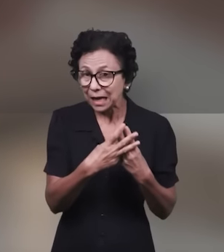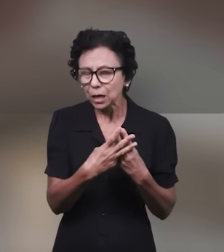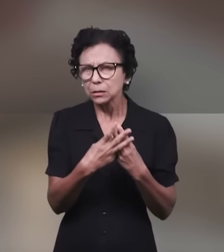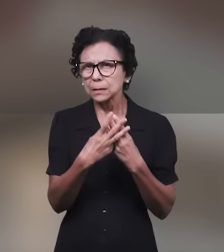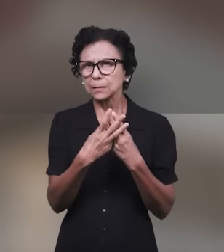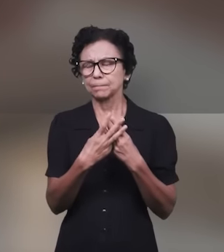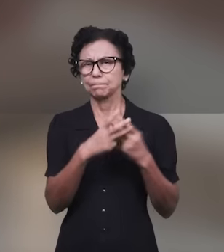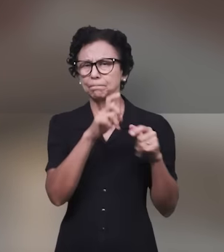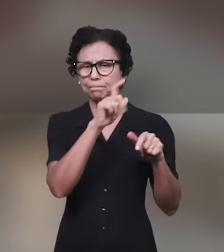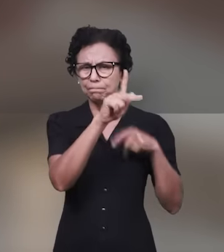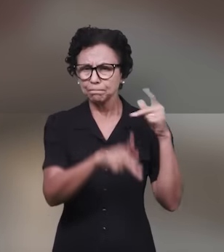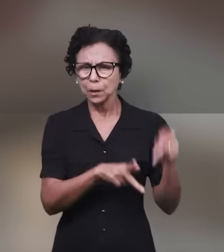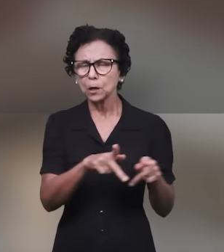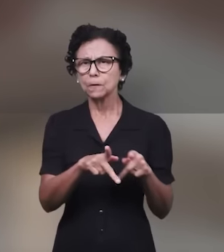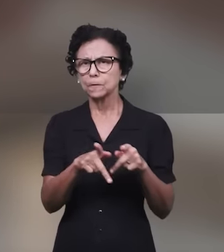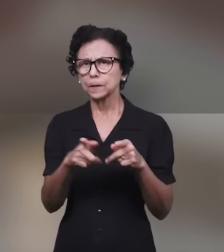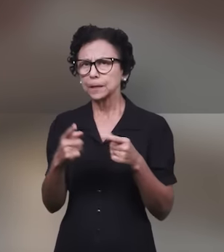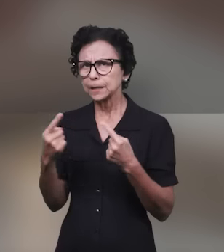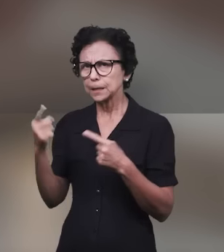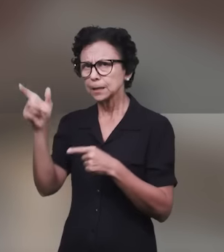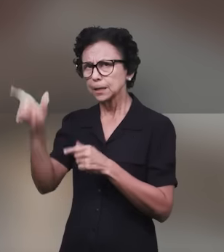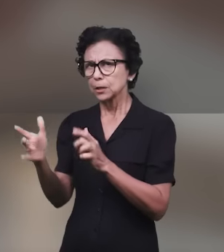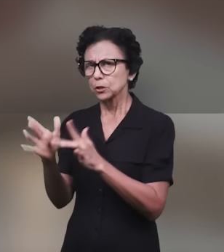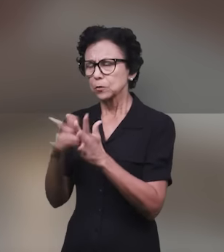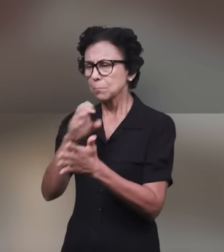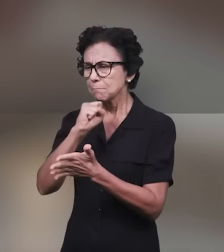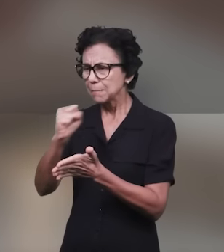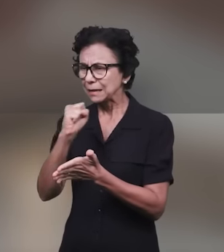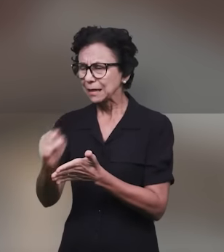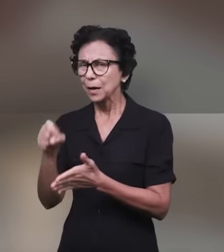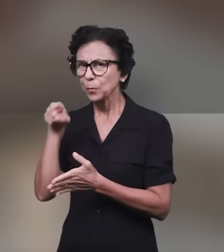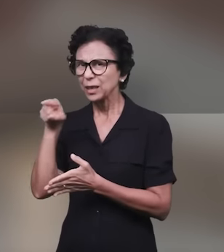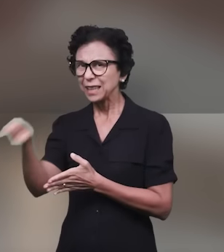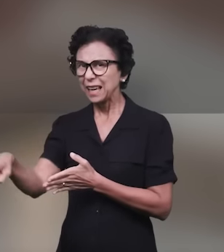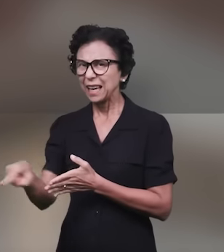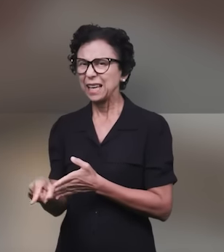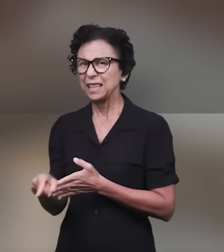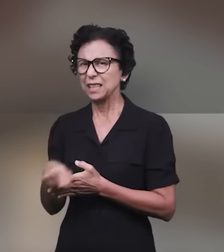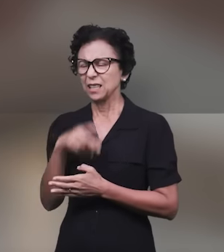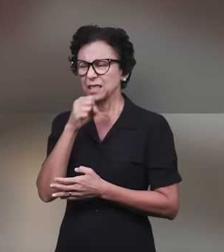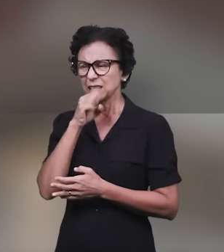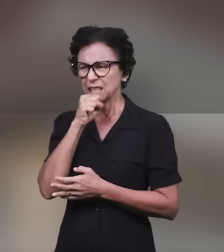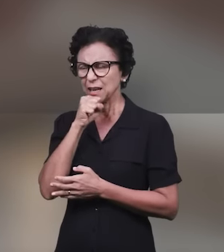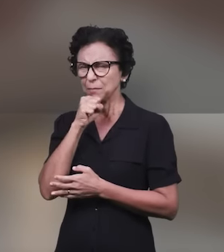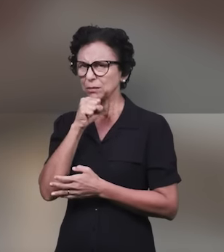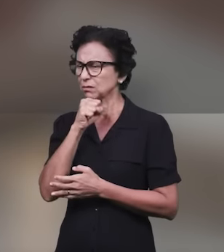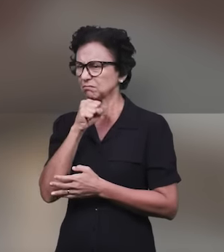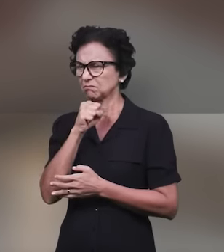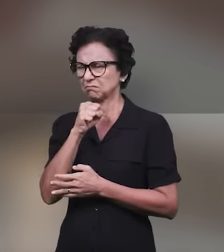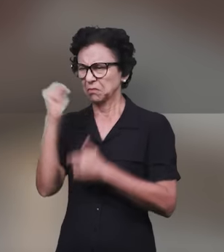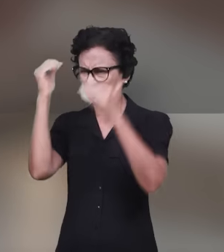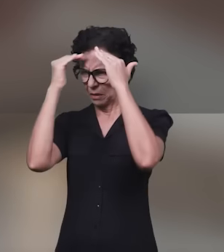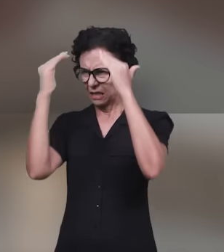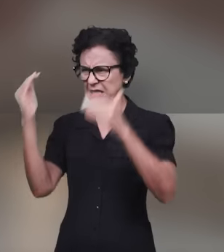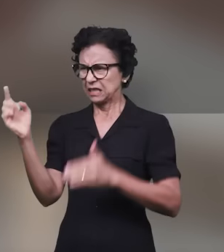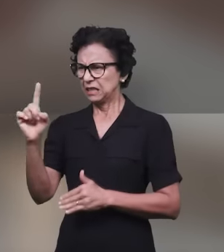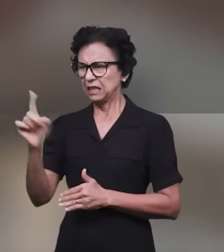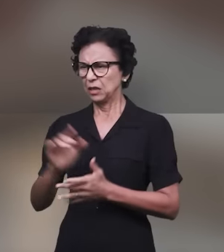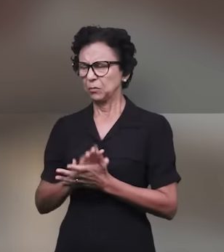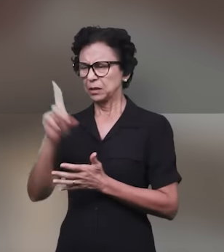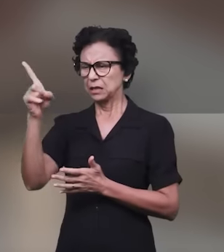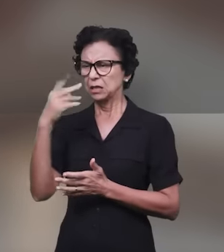procuravam matá-lo, porque não só quebrantava o sábado, mas também dizia que Deus era seu próprio Pai. Então,